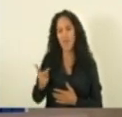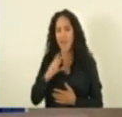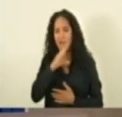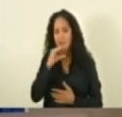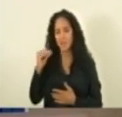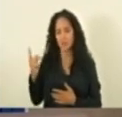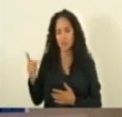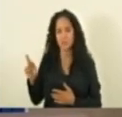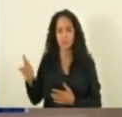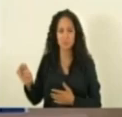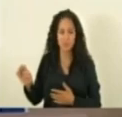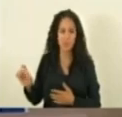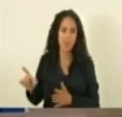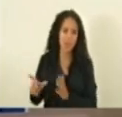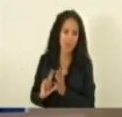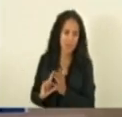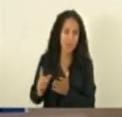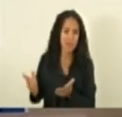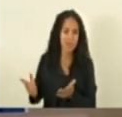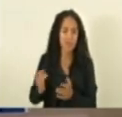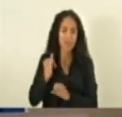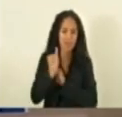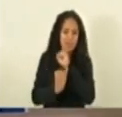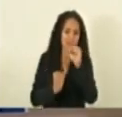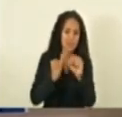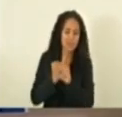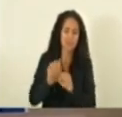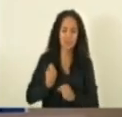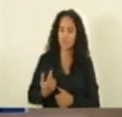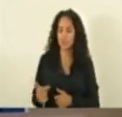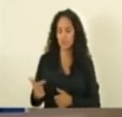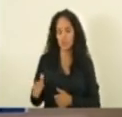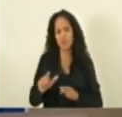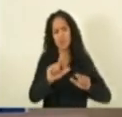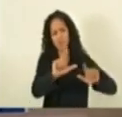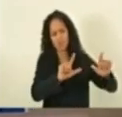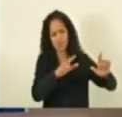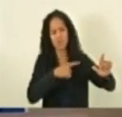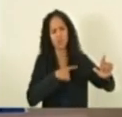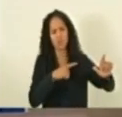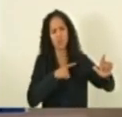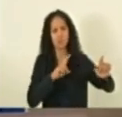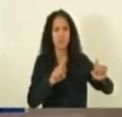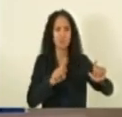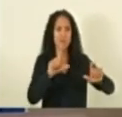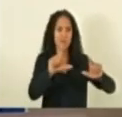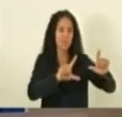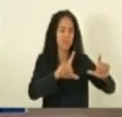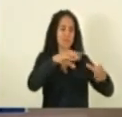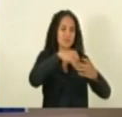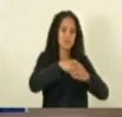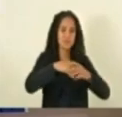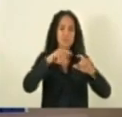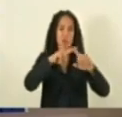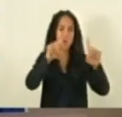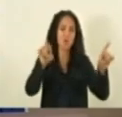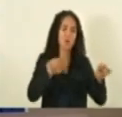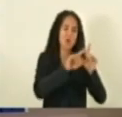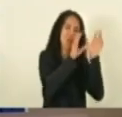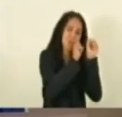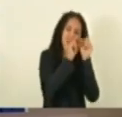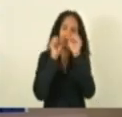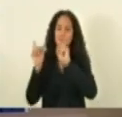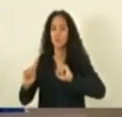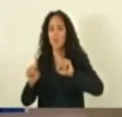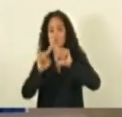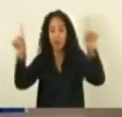pré-adolescente, não existia a internet, não existia televisão, mas ninguém tinha uma televisão em cada quarto, era uma televisão para a família inteira,